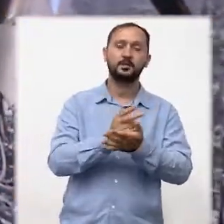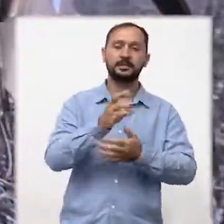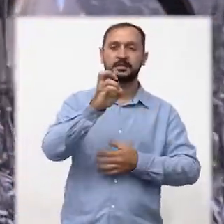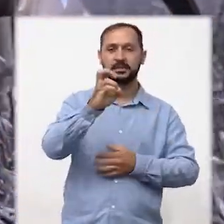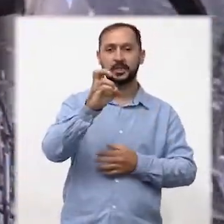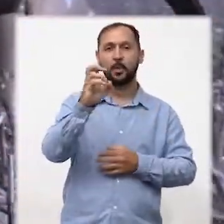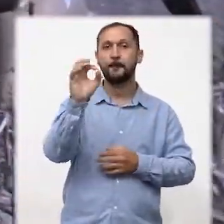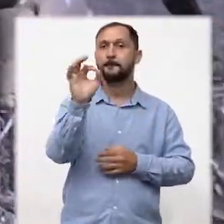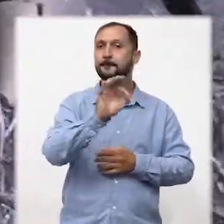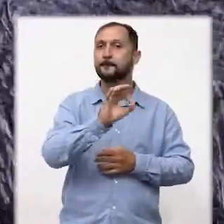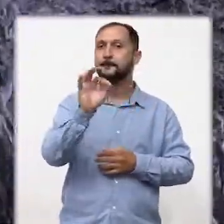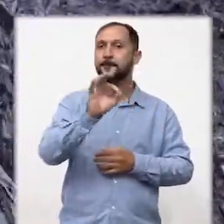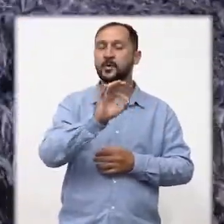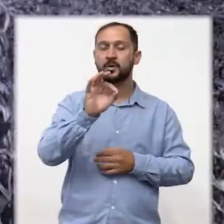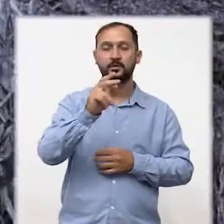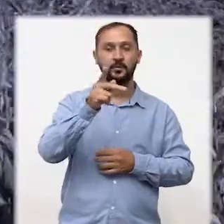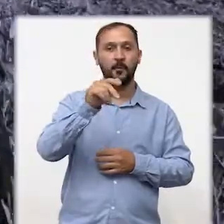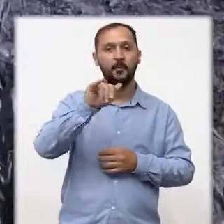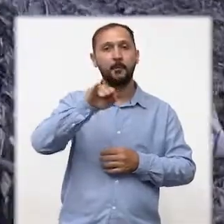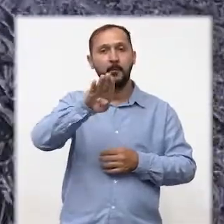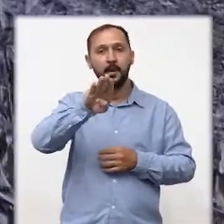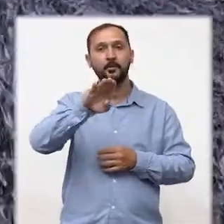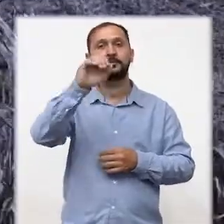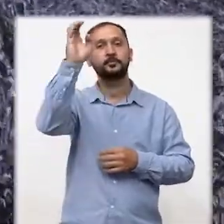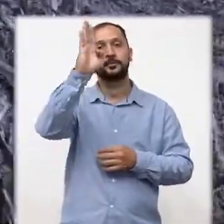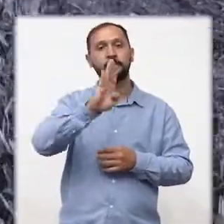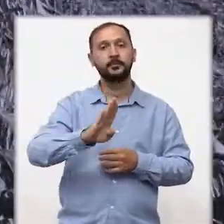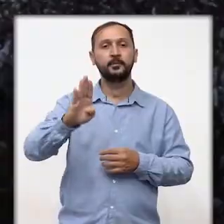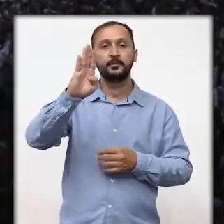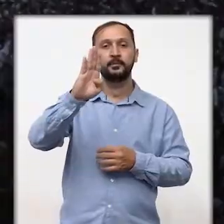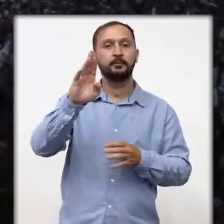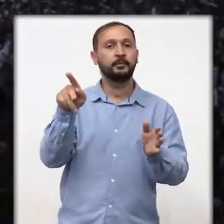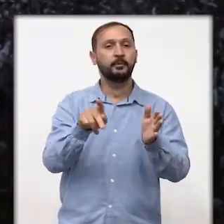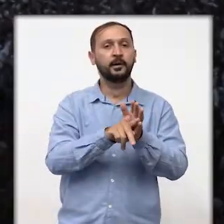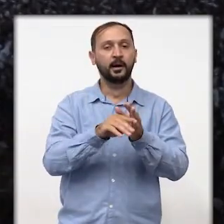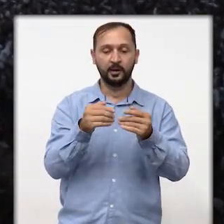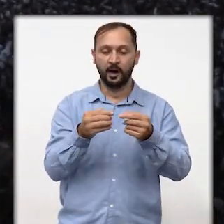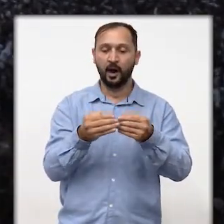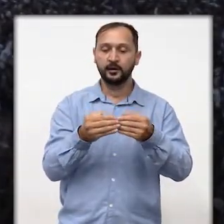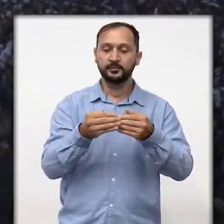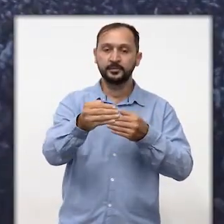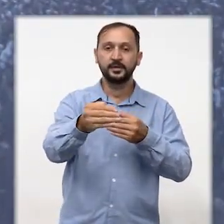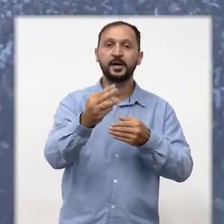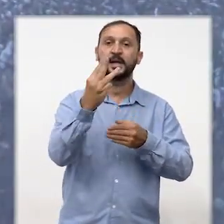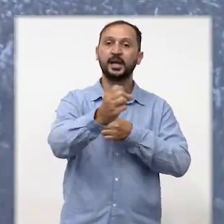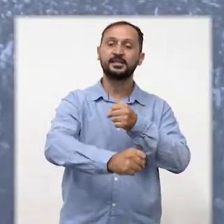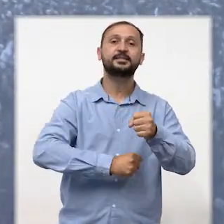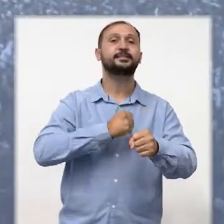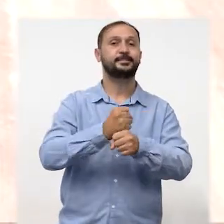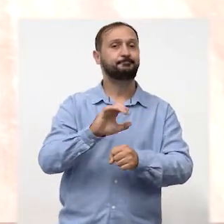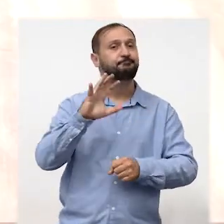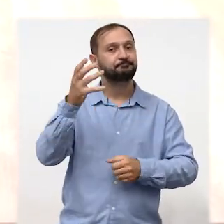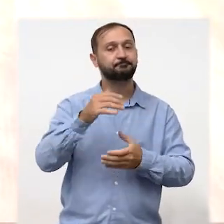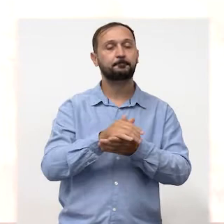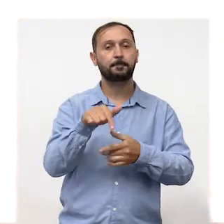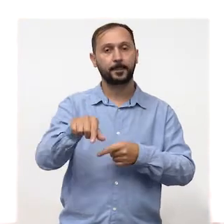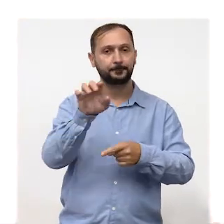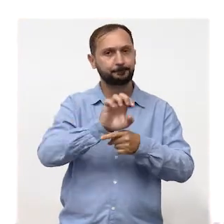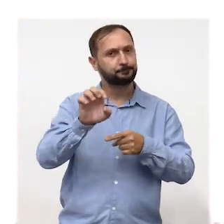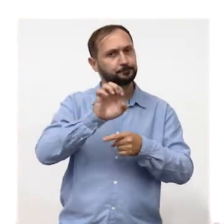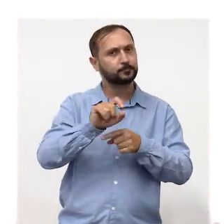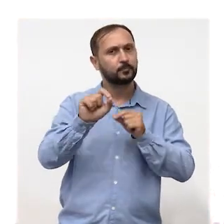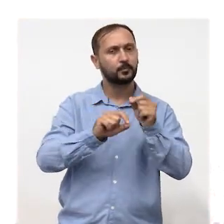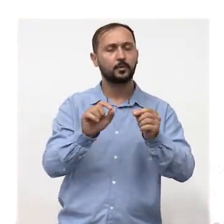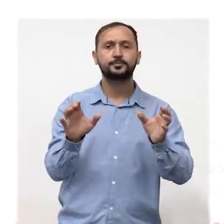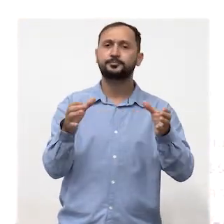de 5% no Produto Interno Bruto do Brasil pelos próximos 3 anos. Em nível